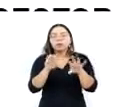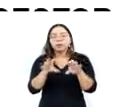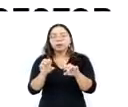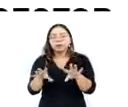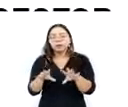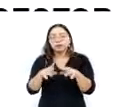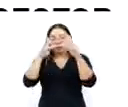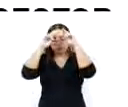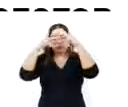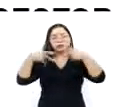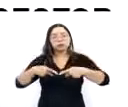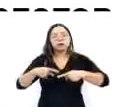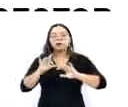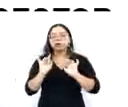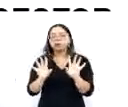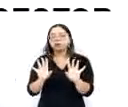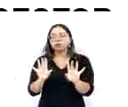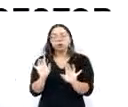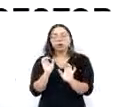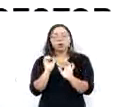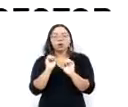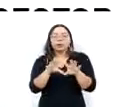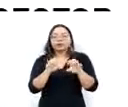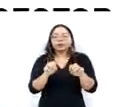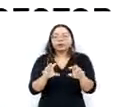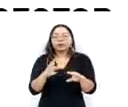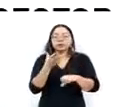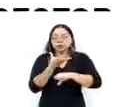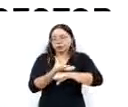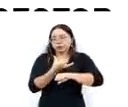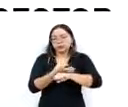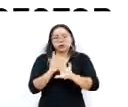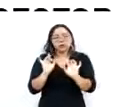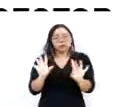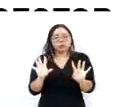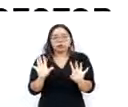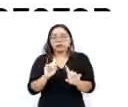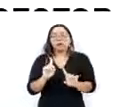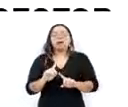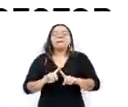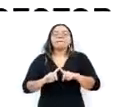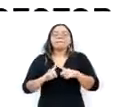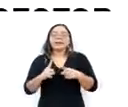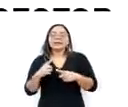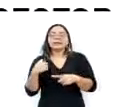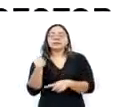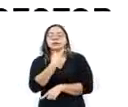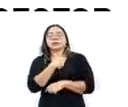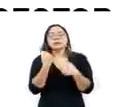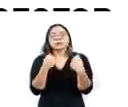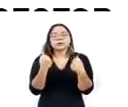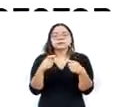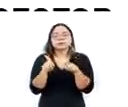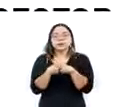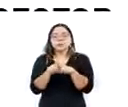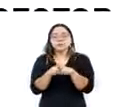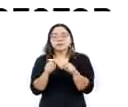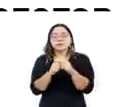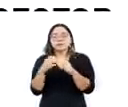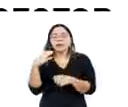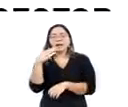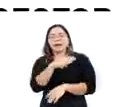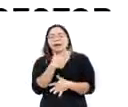educação humanizadora, não apenas uma educação de disciplinas, um ensino de disciplinas. Precisamos também